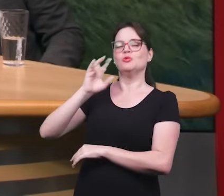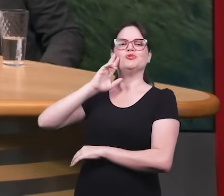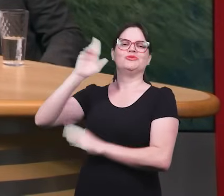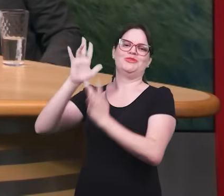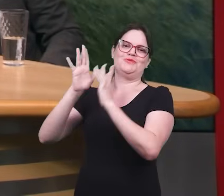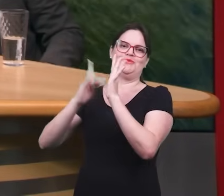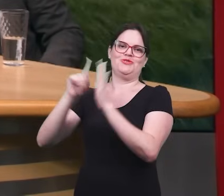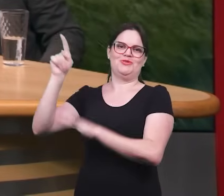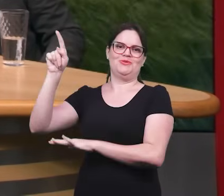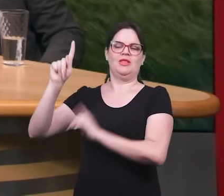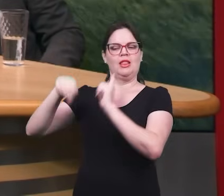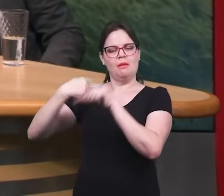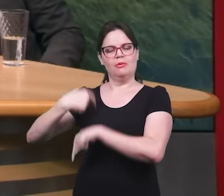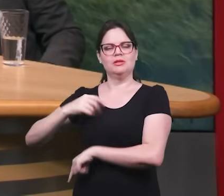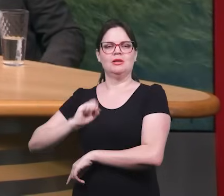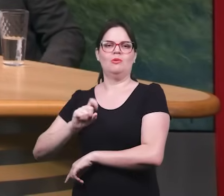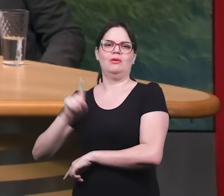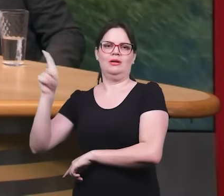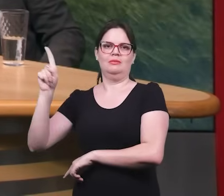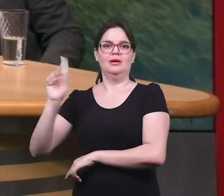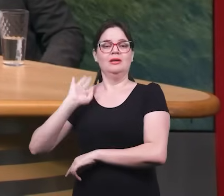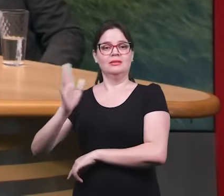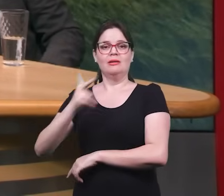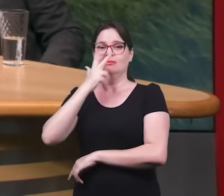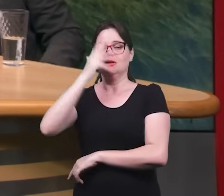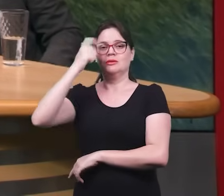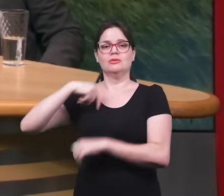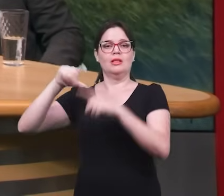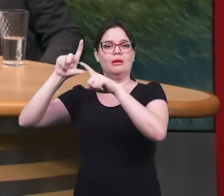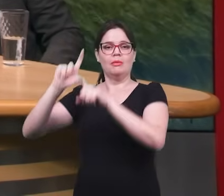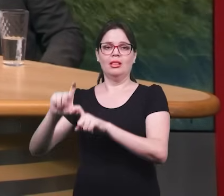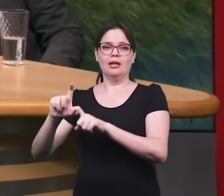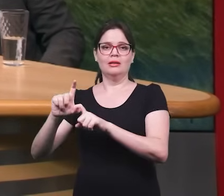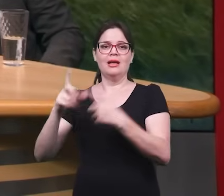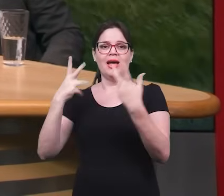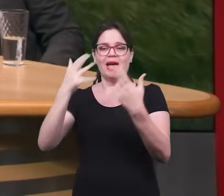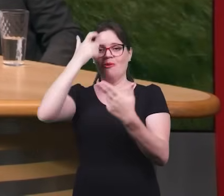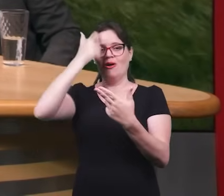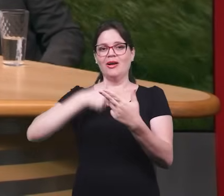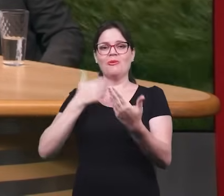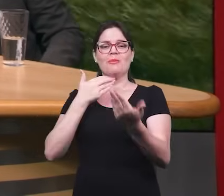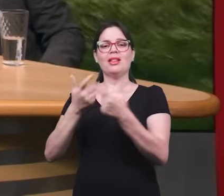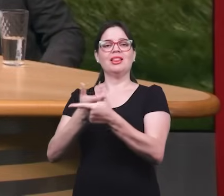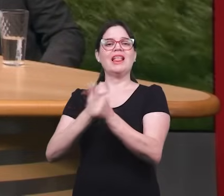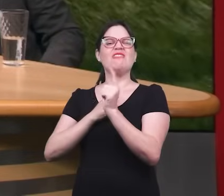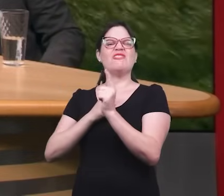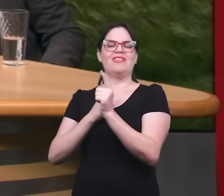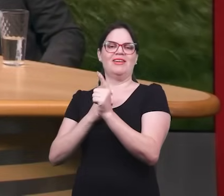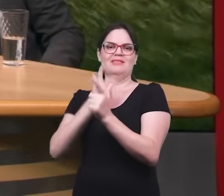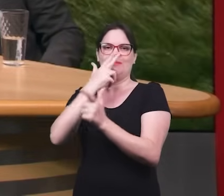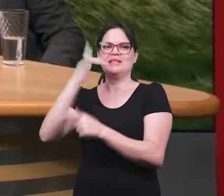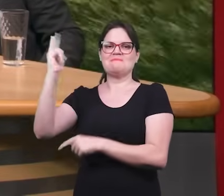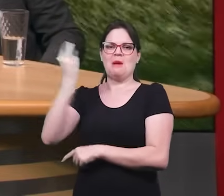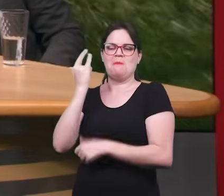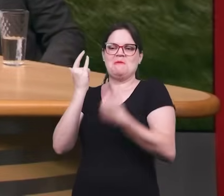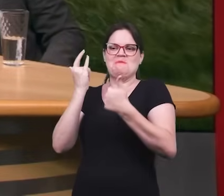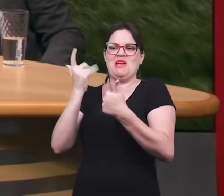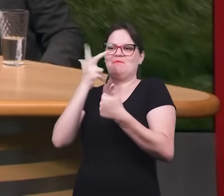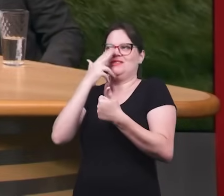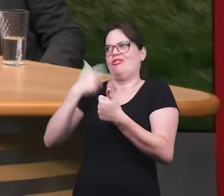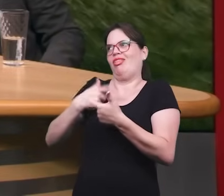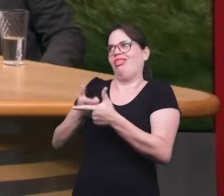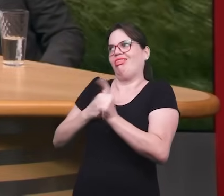devendo Dev e a gente já entra devendo devendo e o pastor Alexandre fez um comentário aqui que eu vou